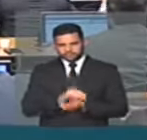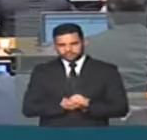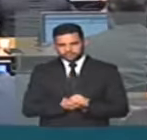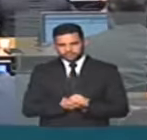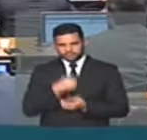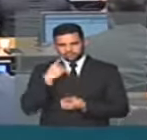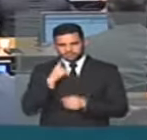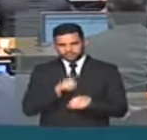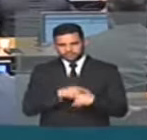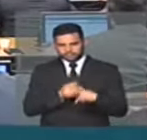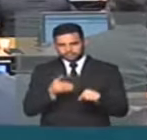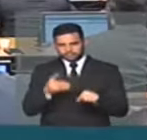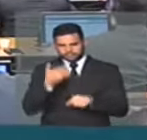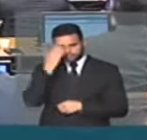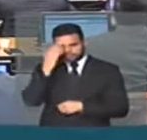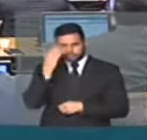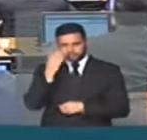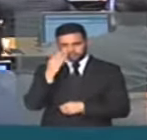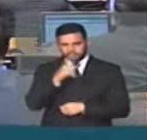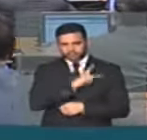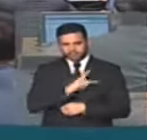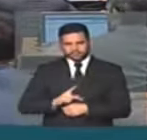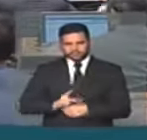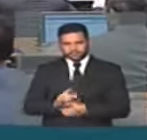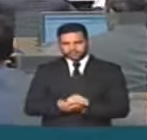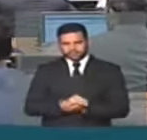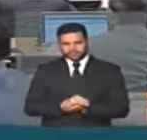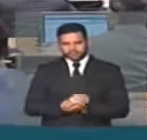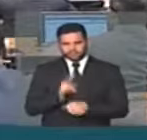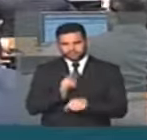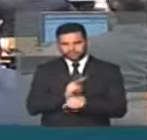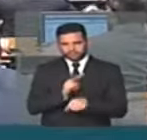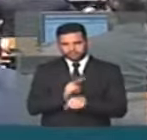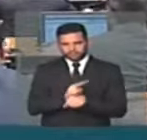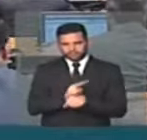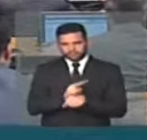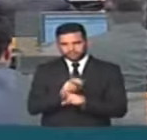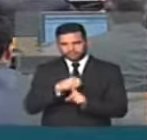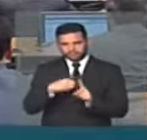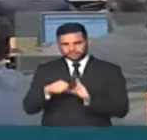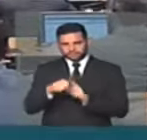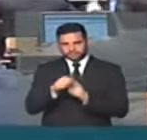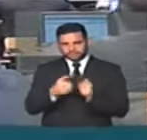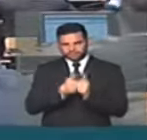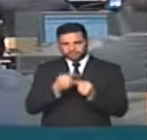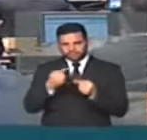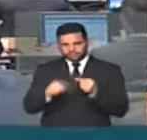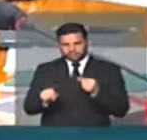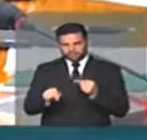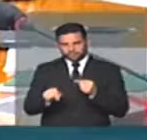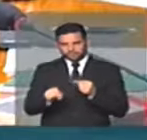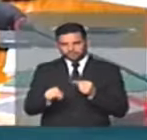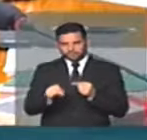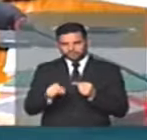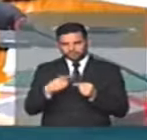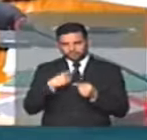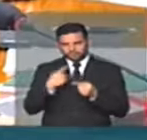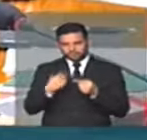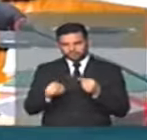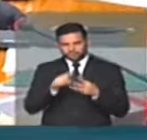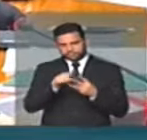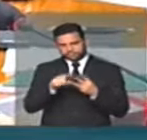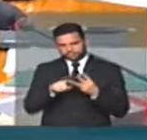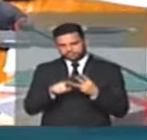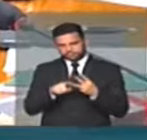Deputado, o tempo de Vossa Excelência está. Muito obrigado, presidente. Em defesa da sociedade, eu encaminho contra. Encaminho contra